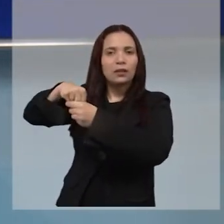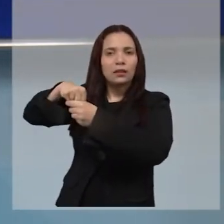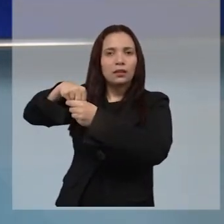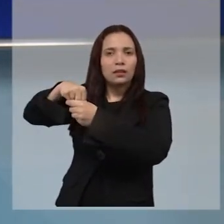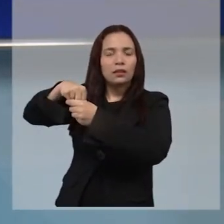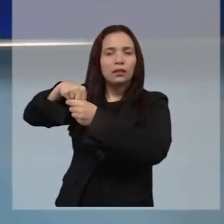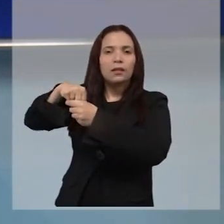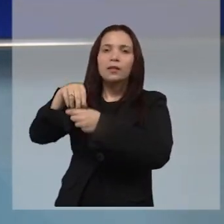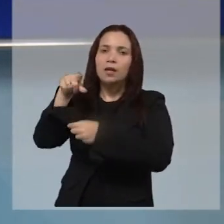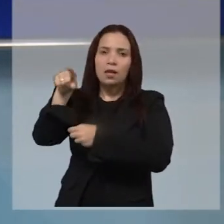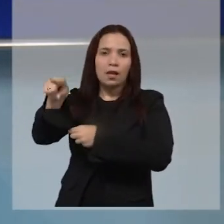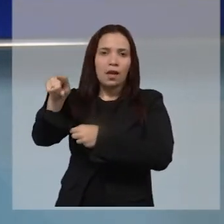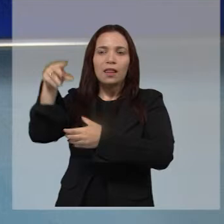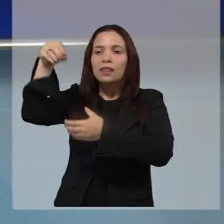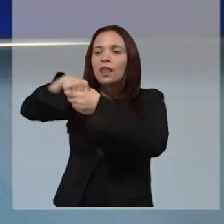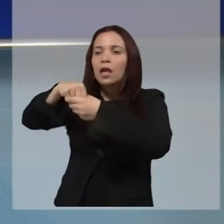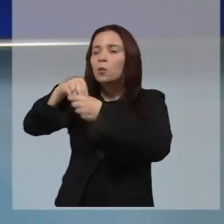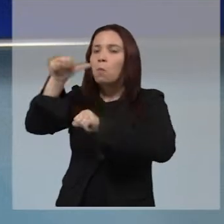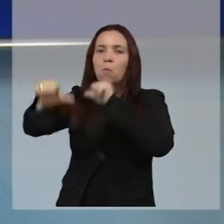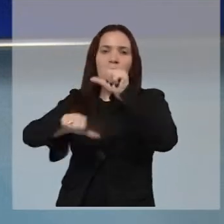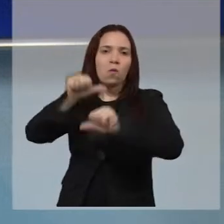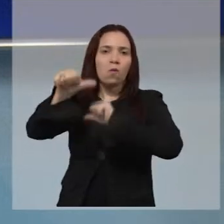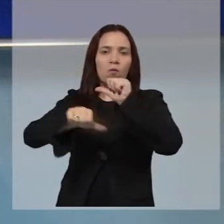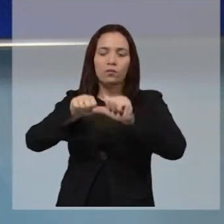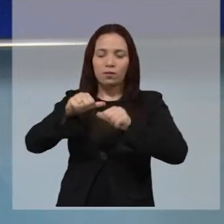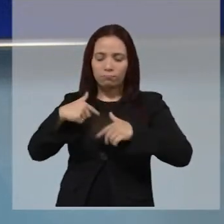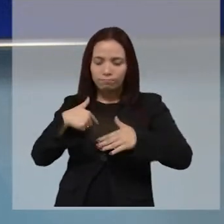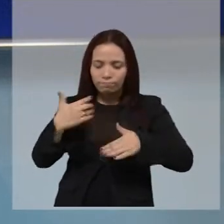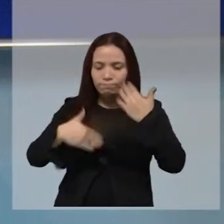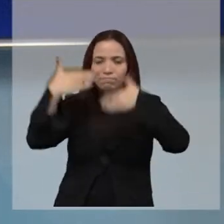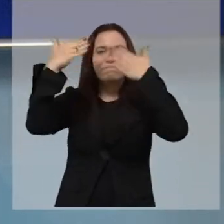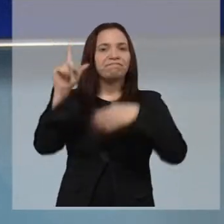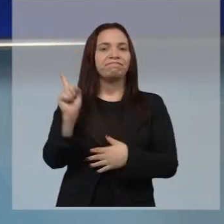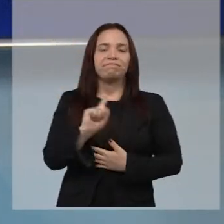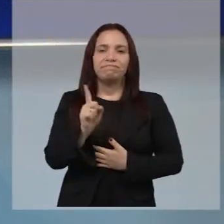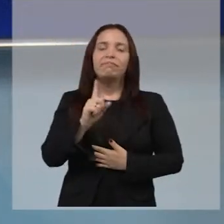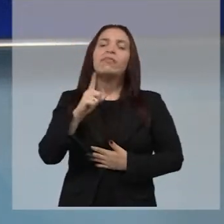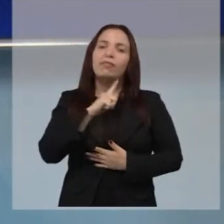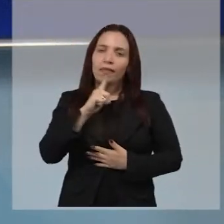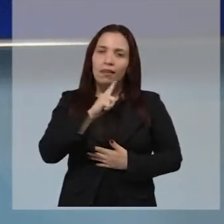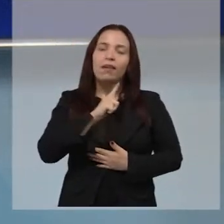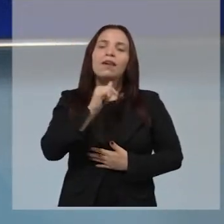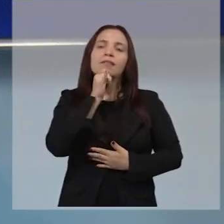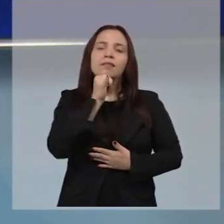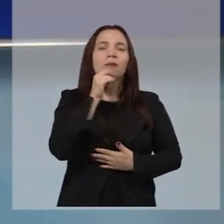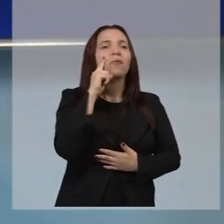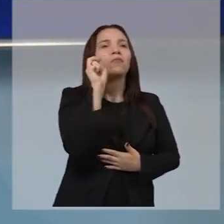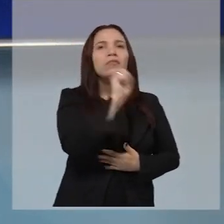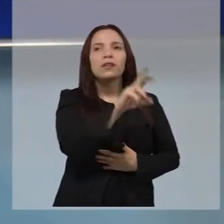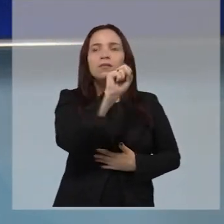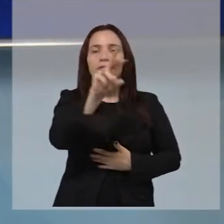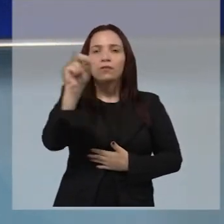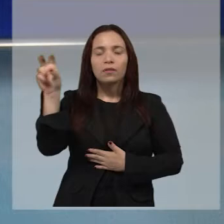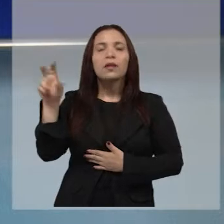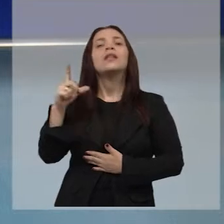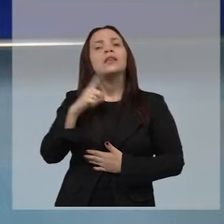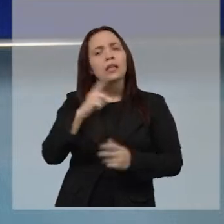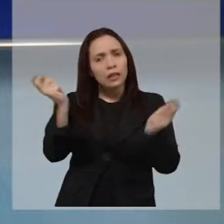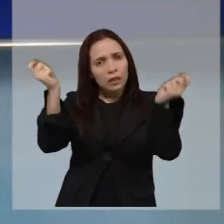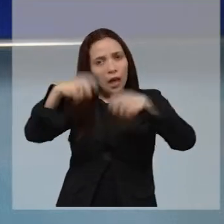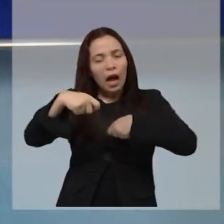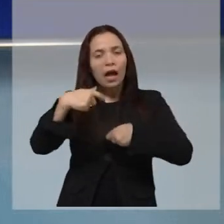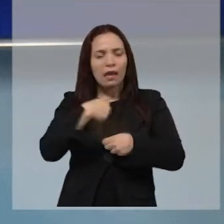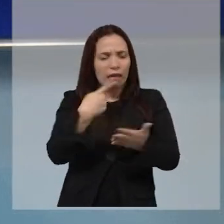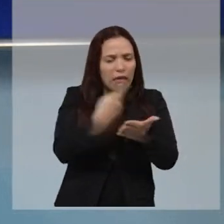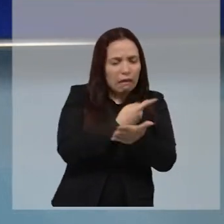o sistema prisional, ele não recupera o preso. Engana-se. Há exemplos de que mostra que é possível